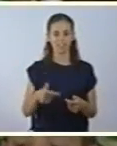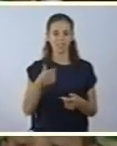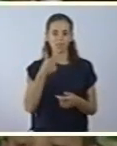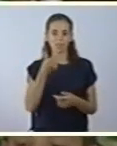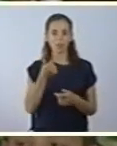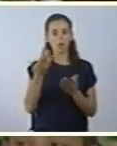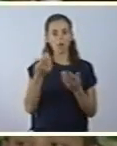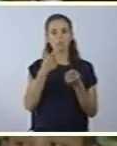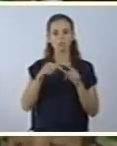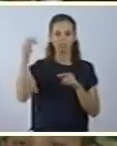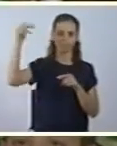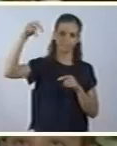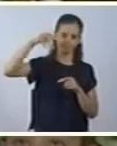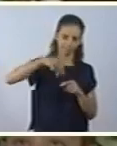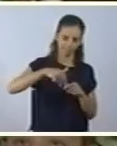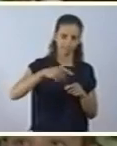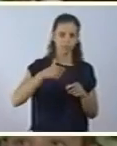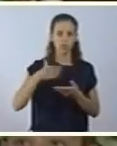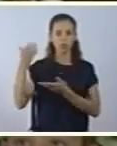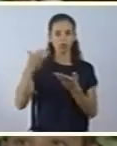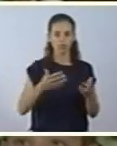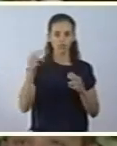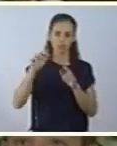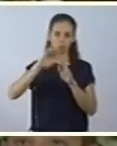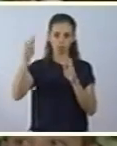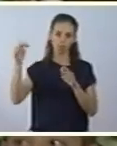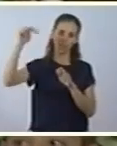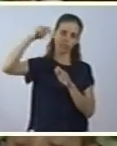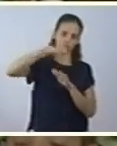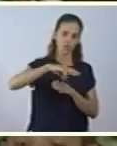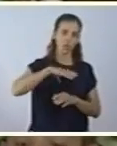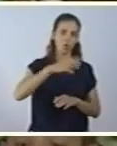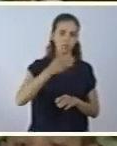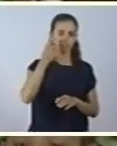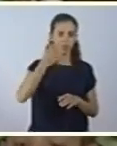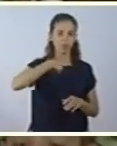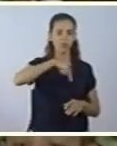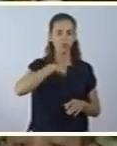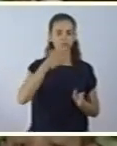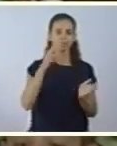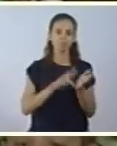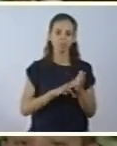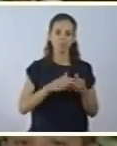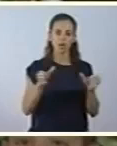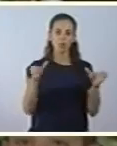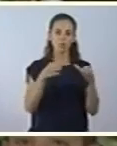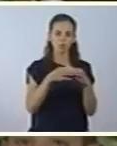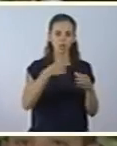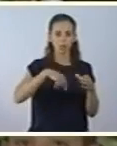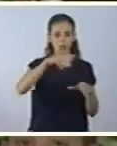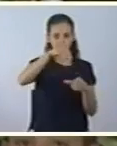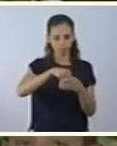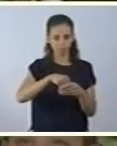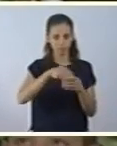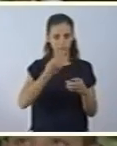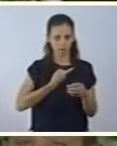agora descer. Somos convidados a descer, a voltar ao mundo em que vivemos, à comunidade em que estamos